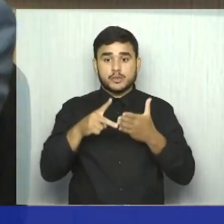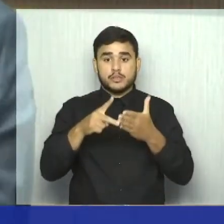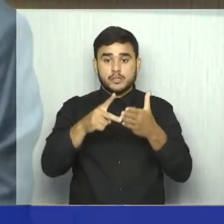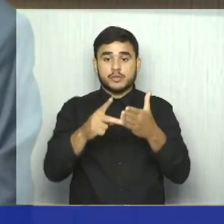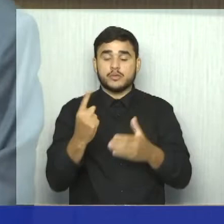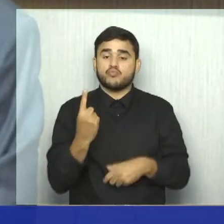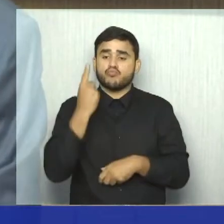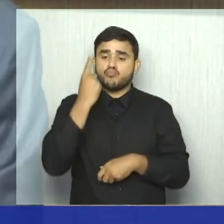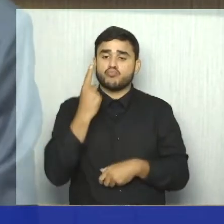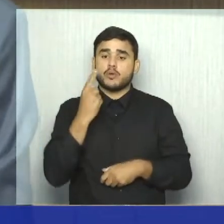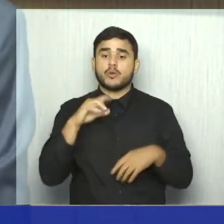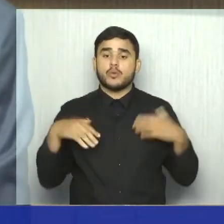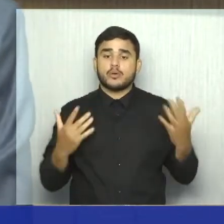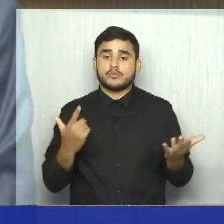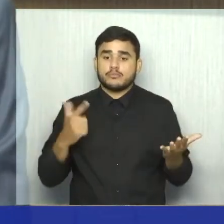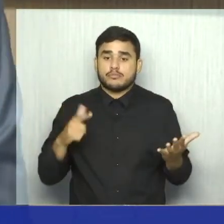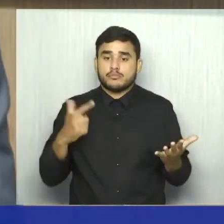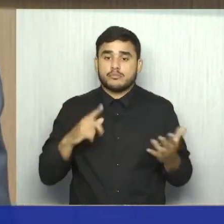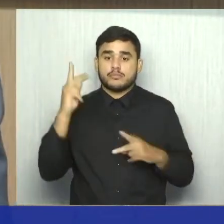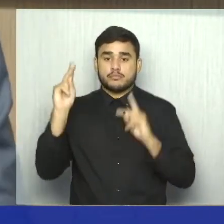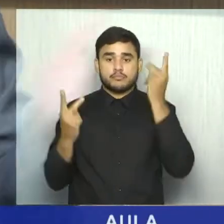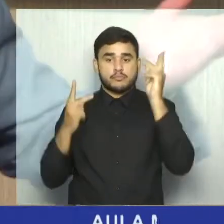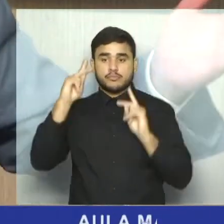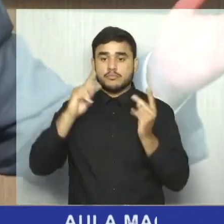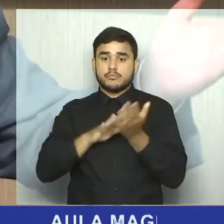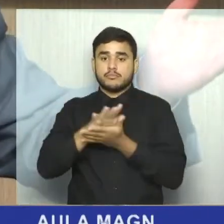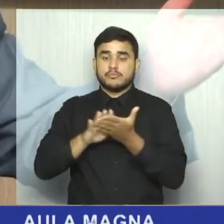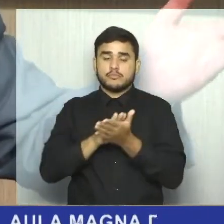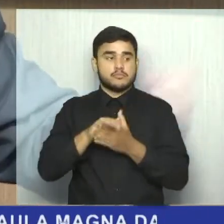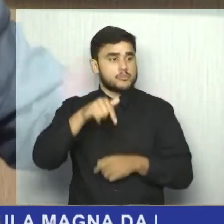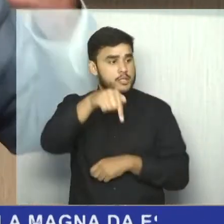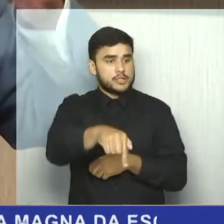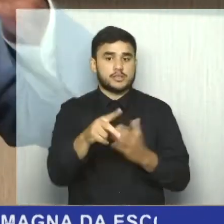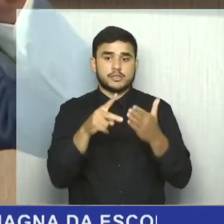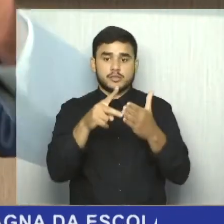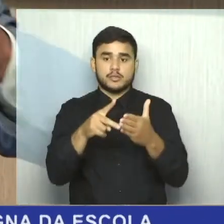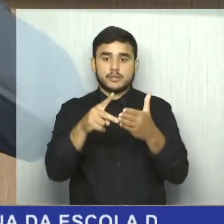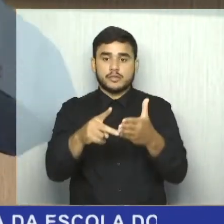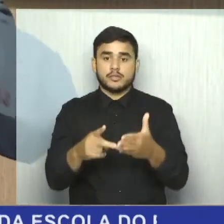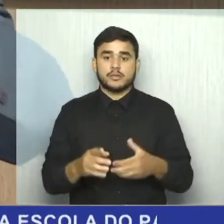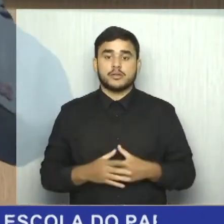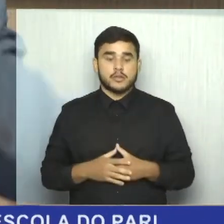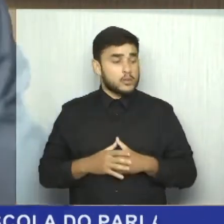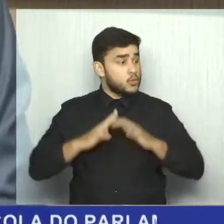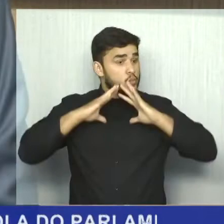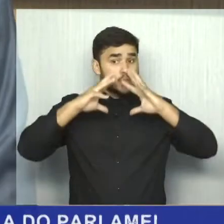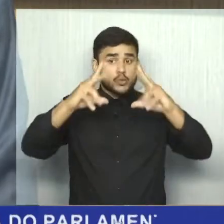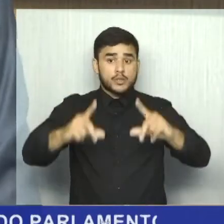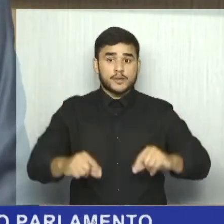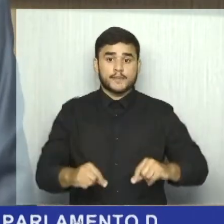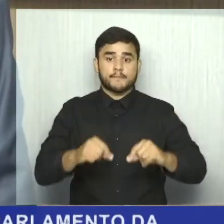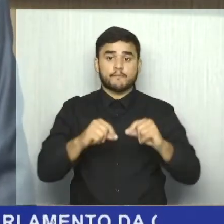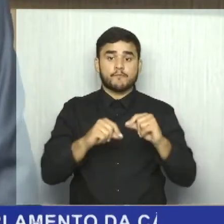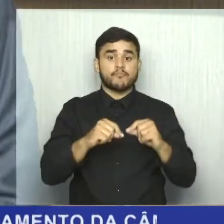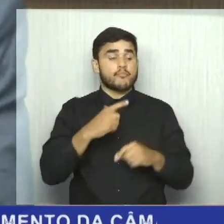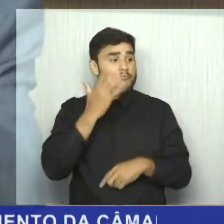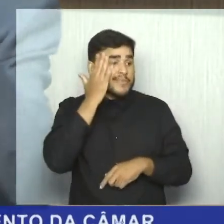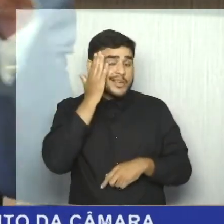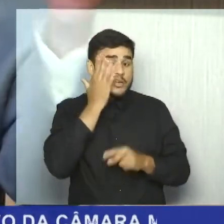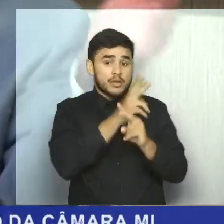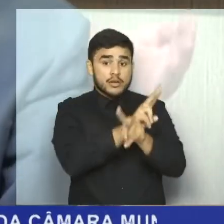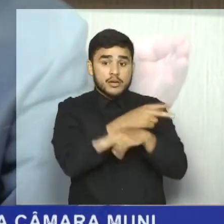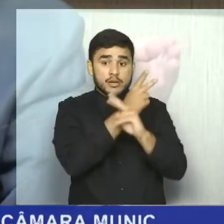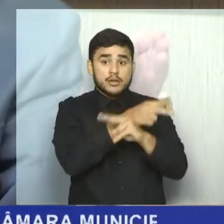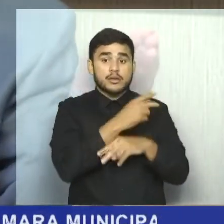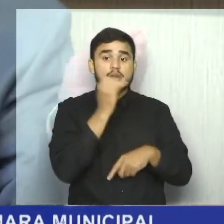menos uma. Adivinha qual? Petrobras. A Petrobras se desfez de todo o parque eólico que tinha. Ela está fazendo